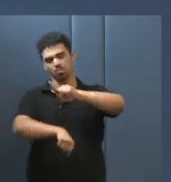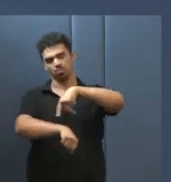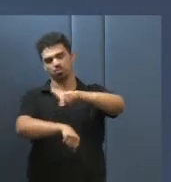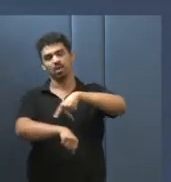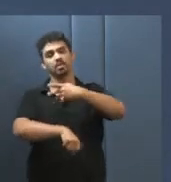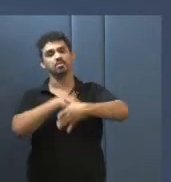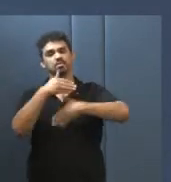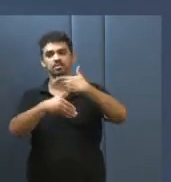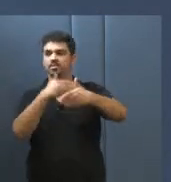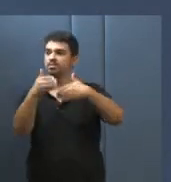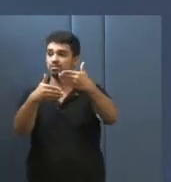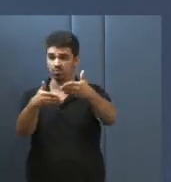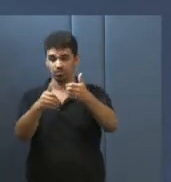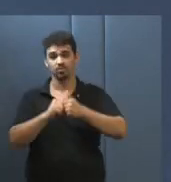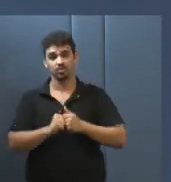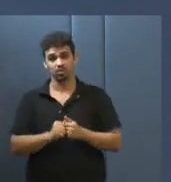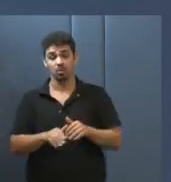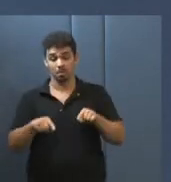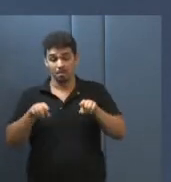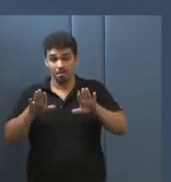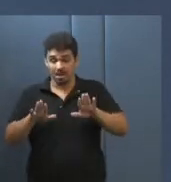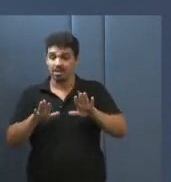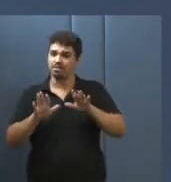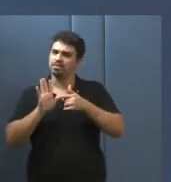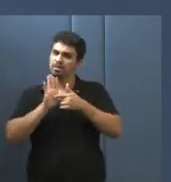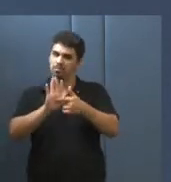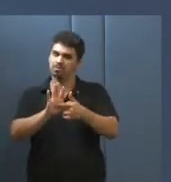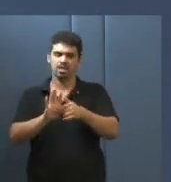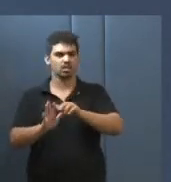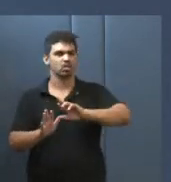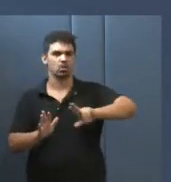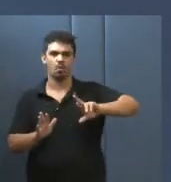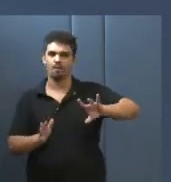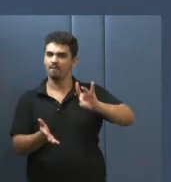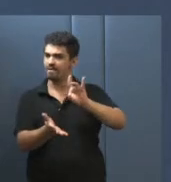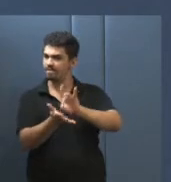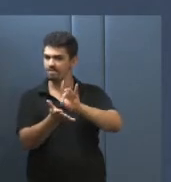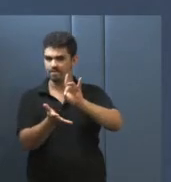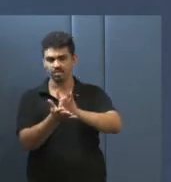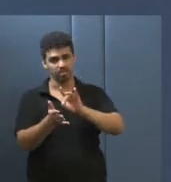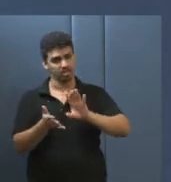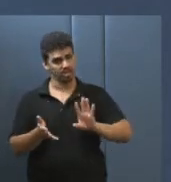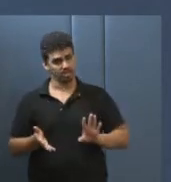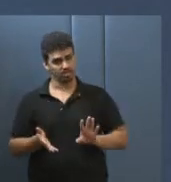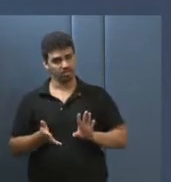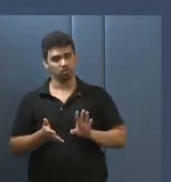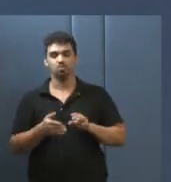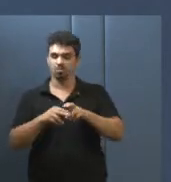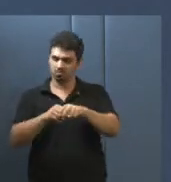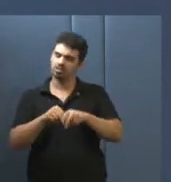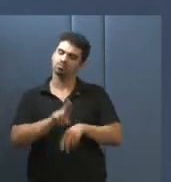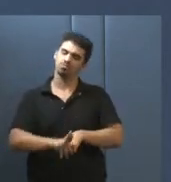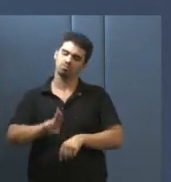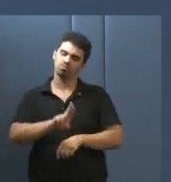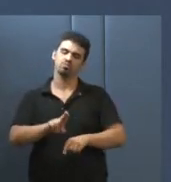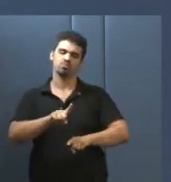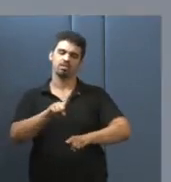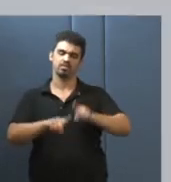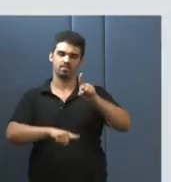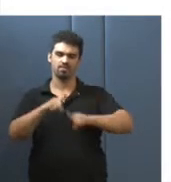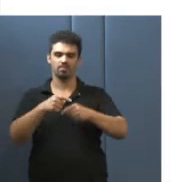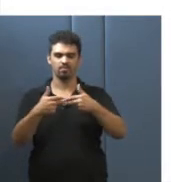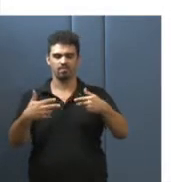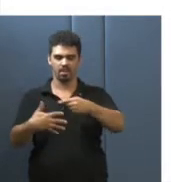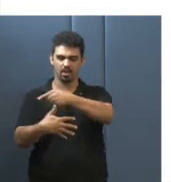mostrado que não é totalmente verdade, enfim, temos obtido até relativo sucesso no uso das ferramentas disponibilizadas por esse